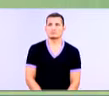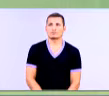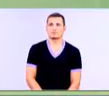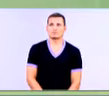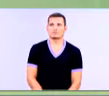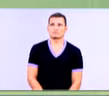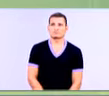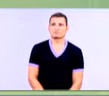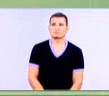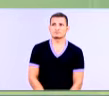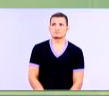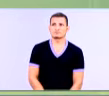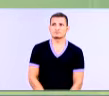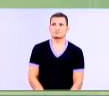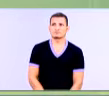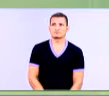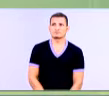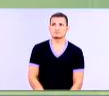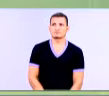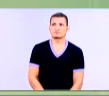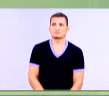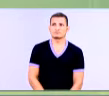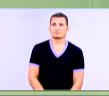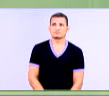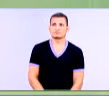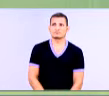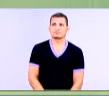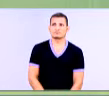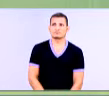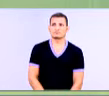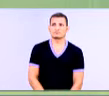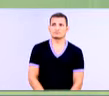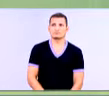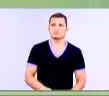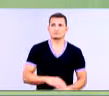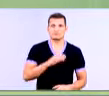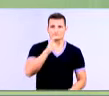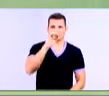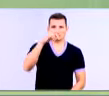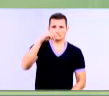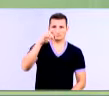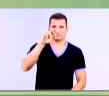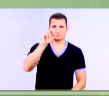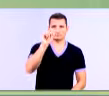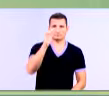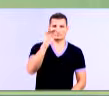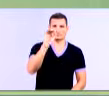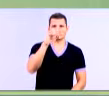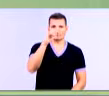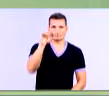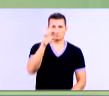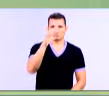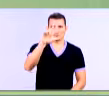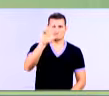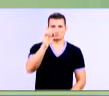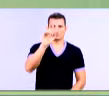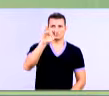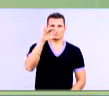Né? Então, nós temos as operações lógicas. Como é que seriam, então, as operações lógicas?